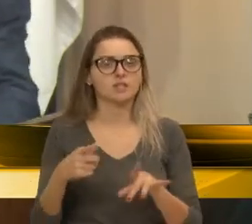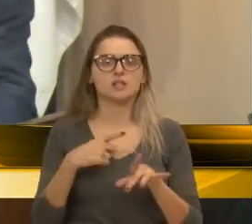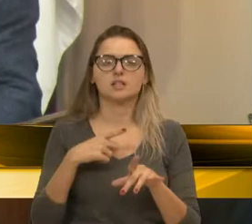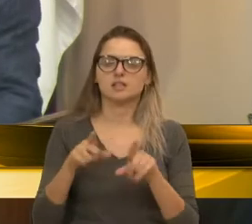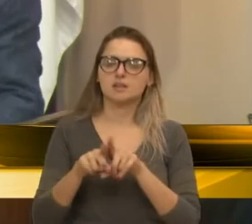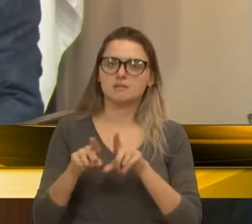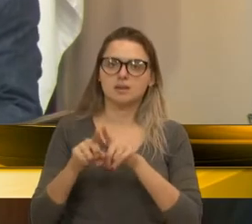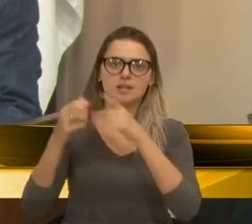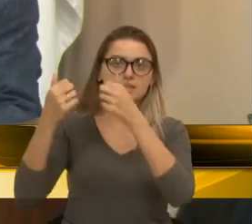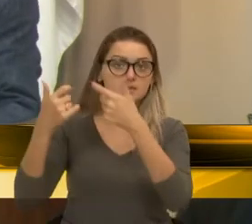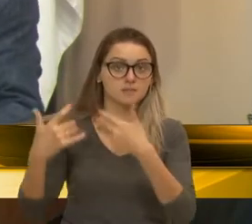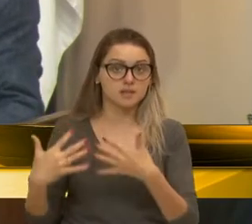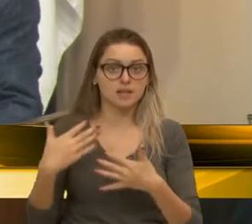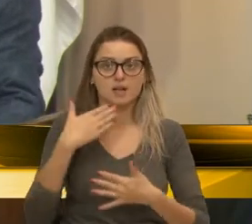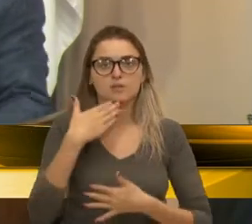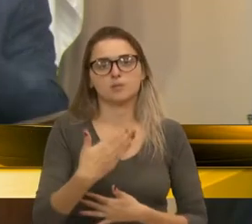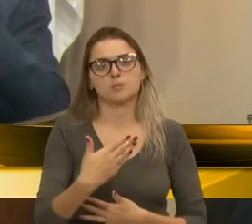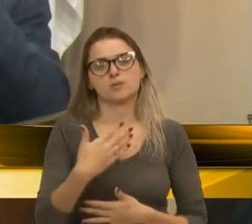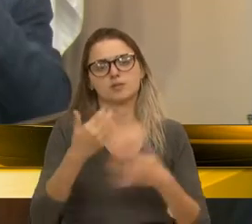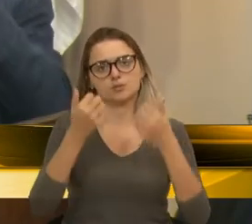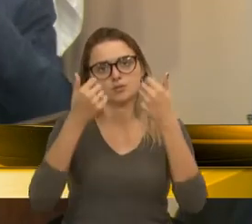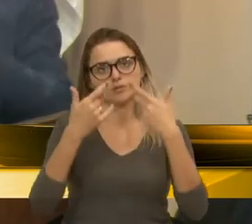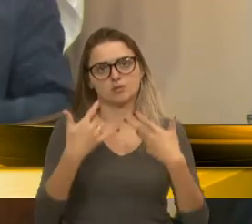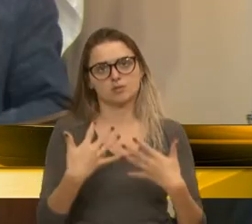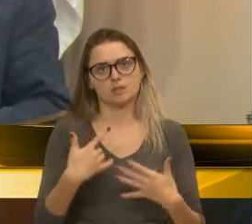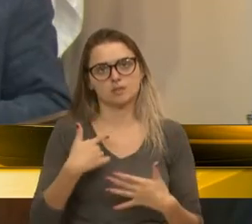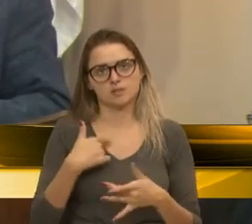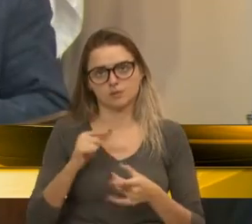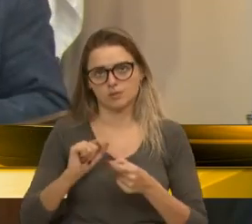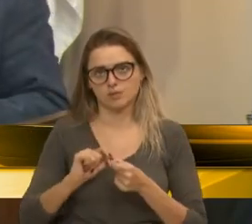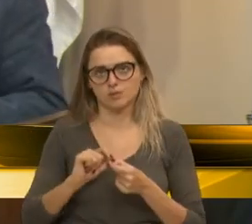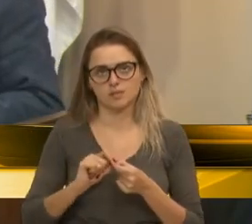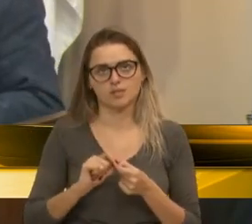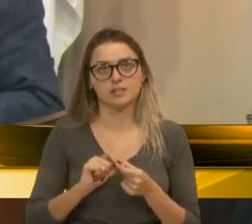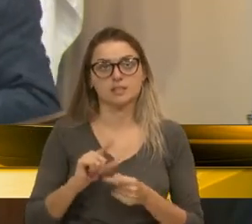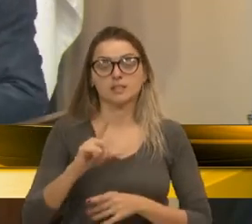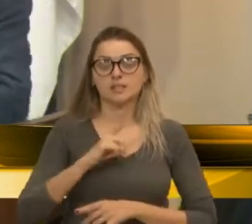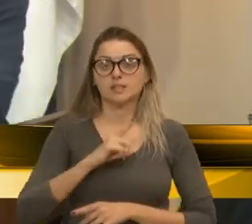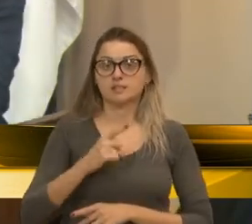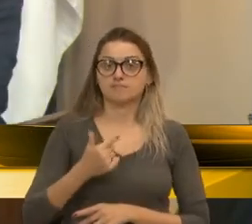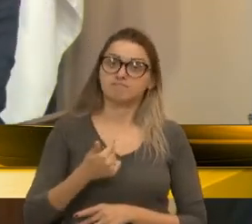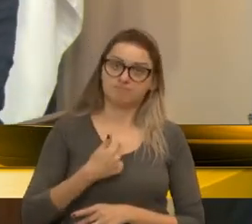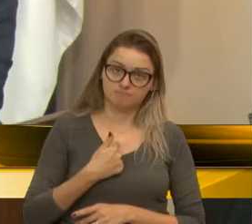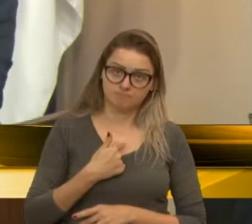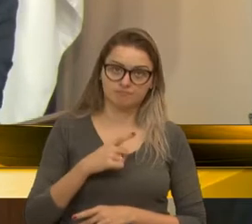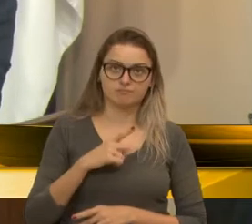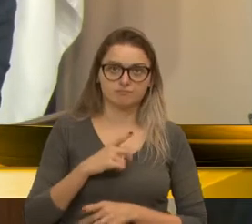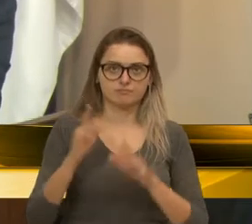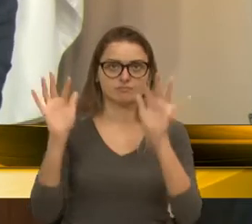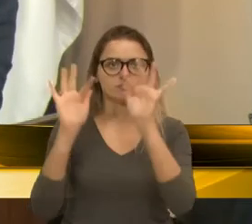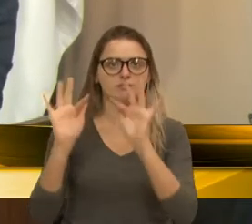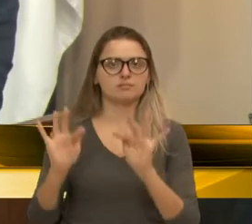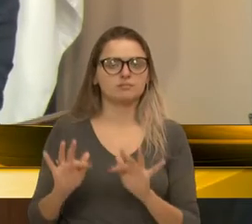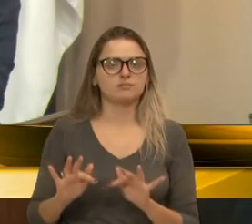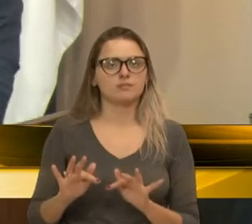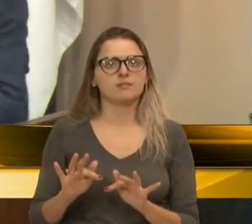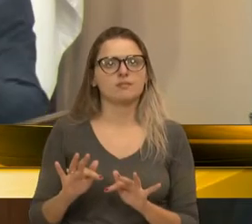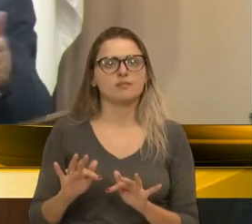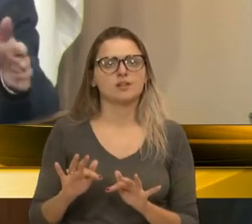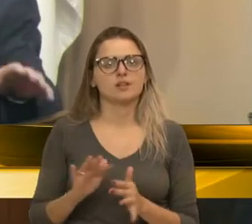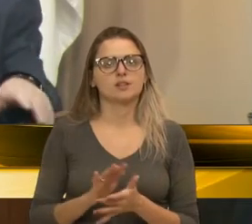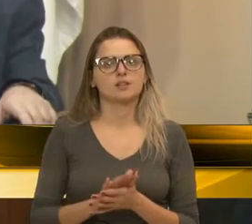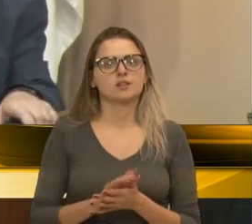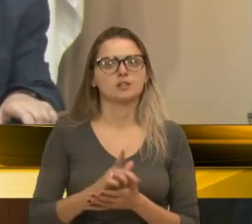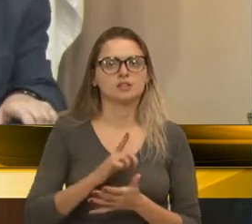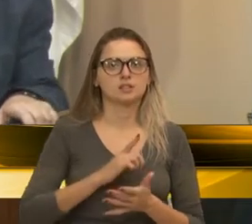esse pedido de informações que nós fizemos. Eu tenho a felicidade de ter, e